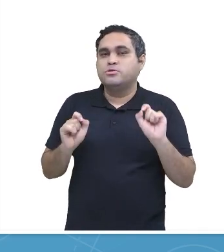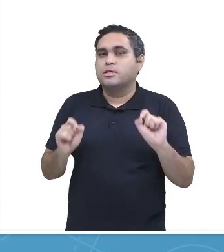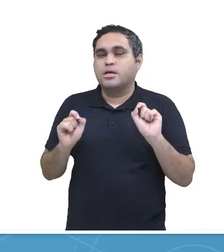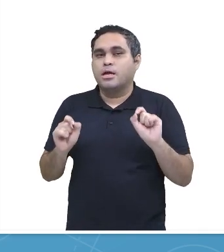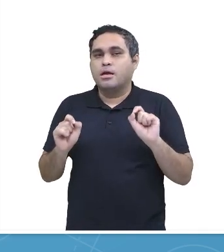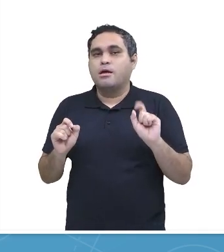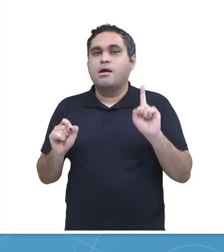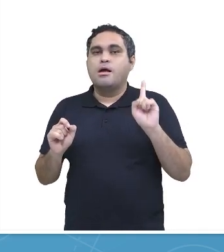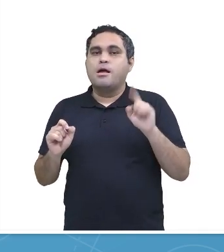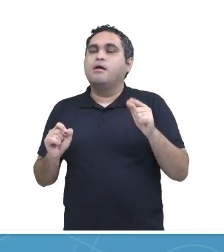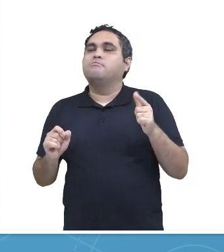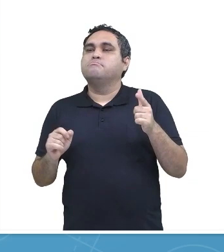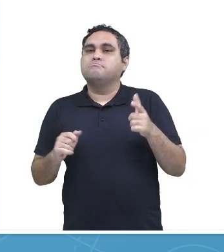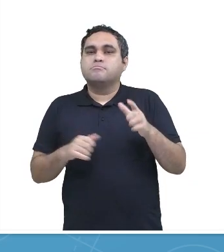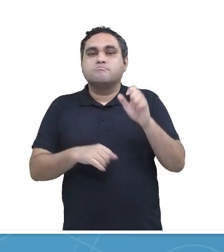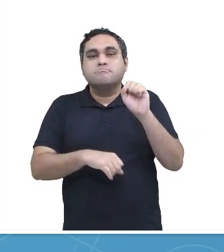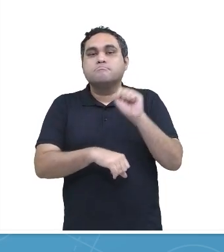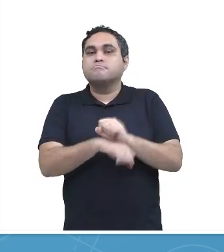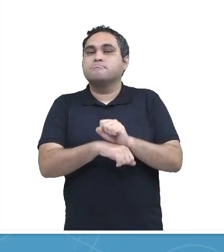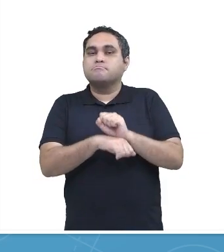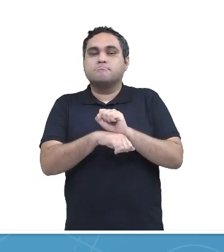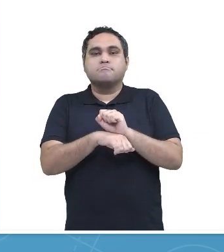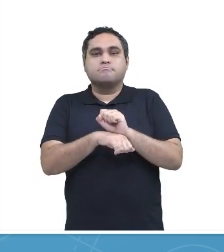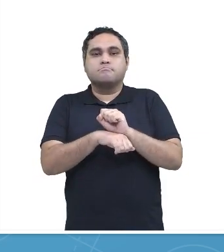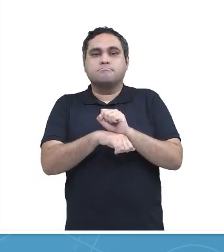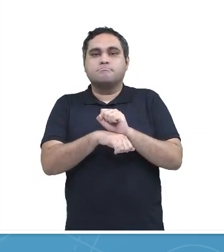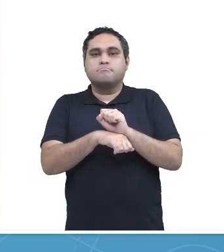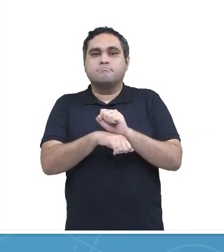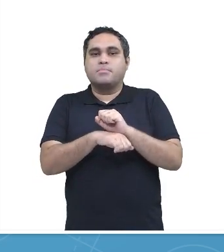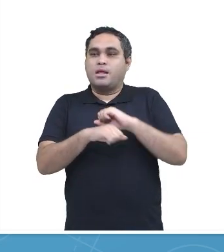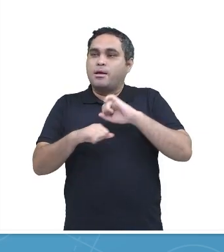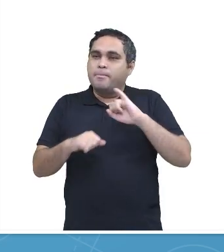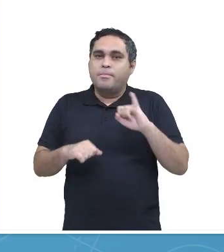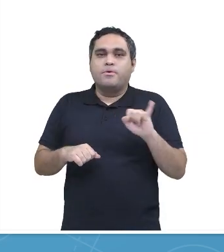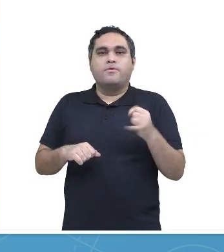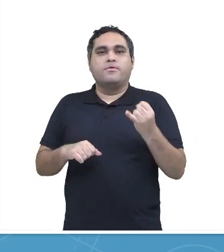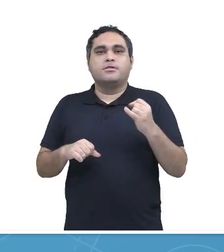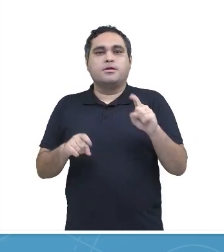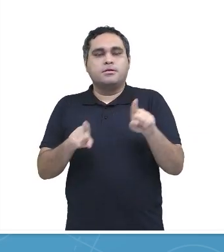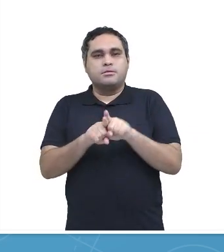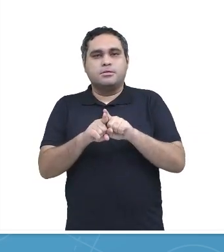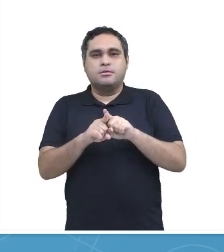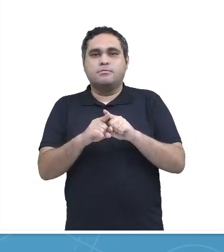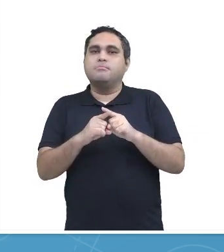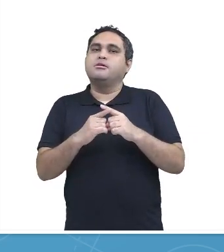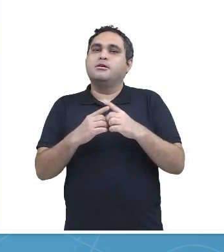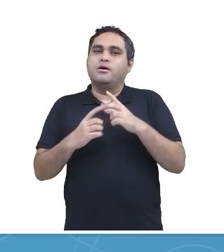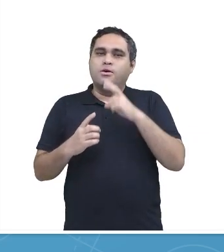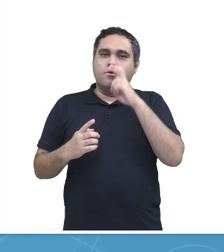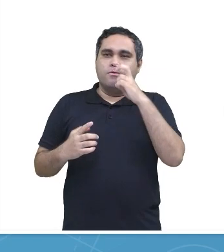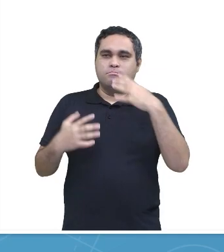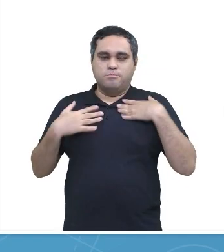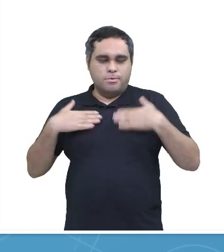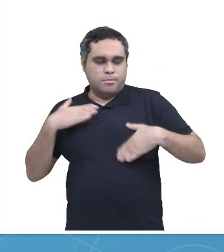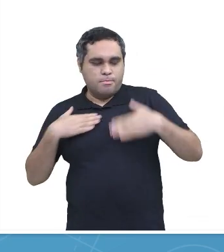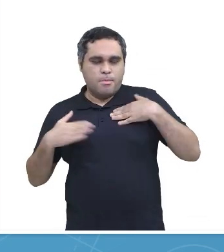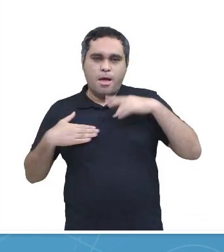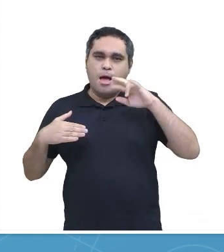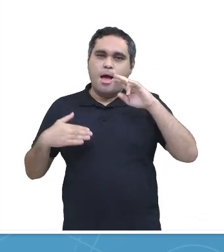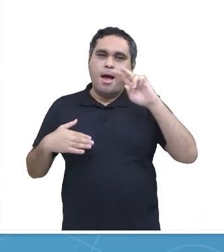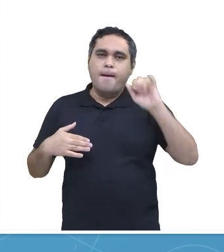é manter e também aproveitar as capacidades físicas que ali estão